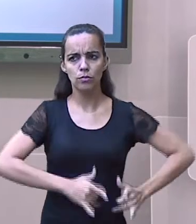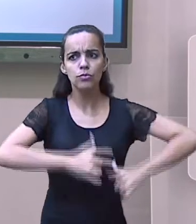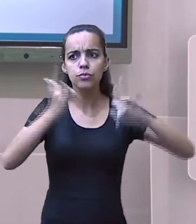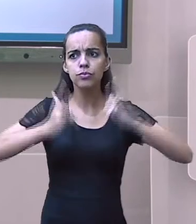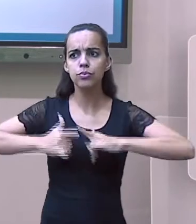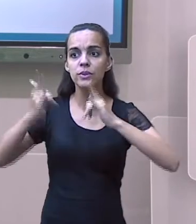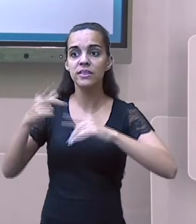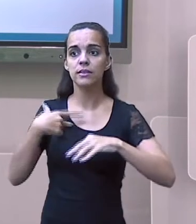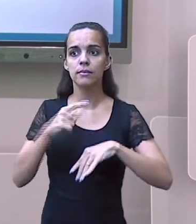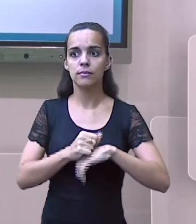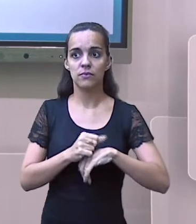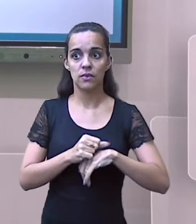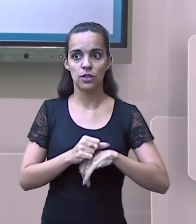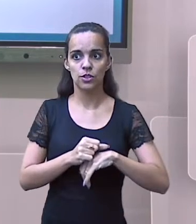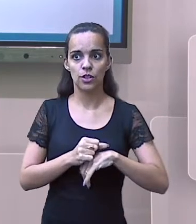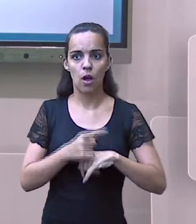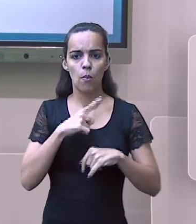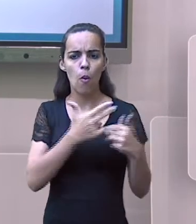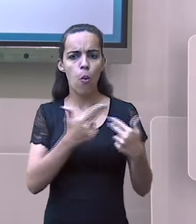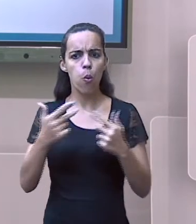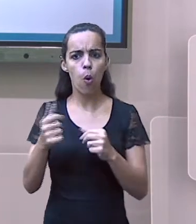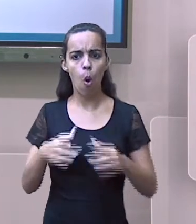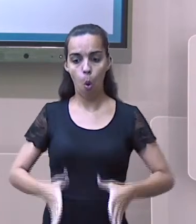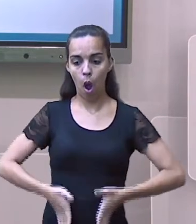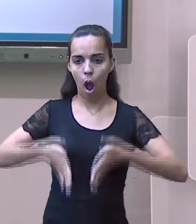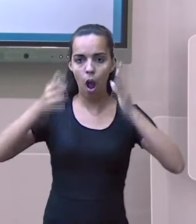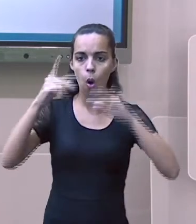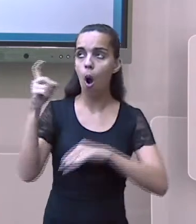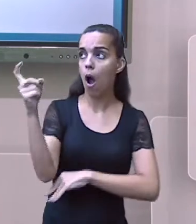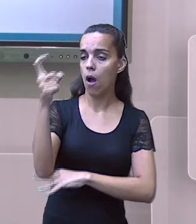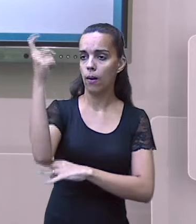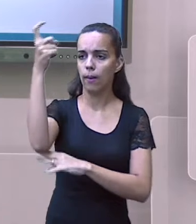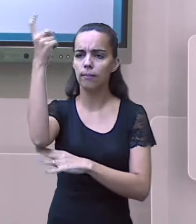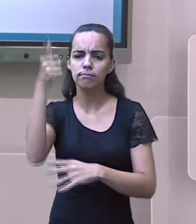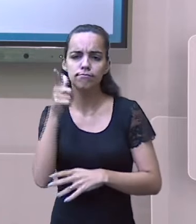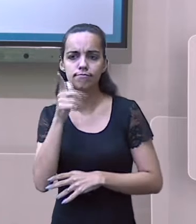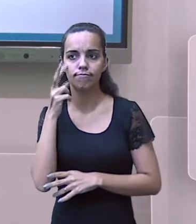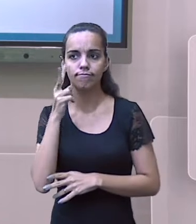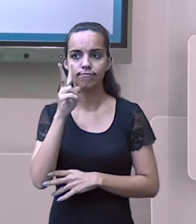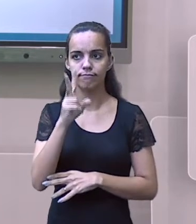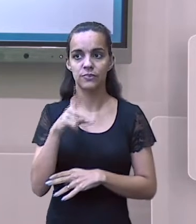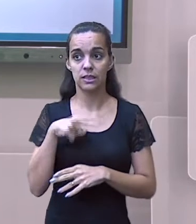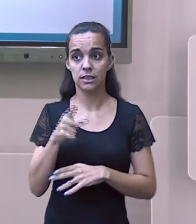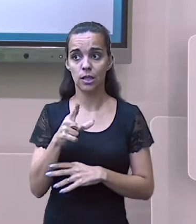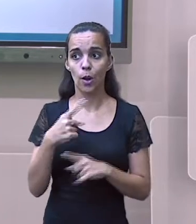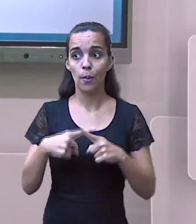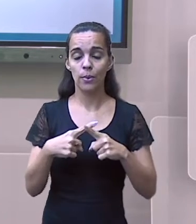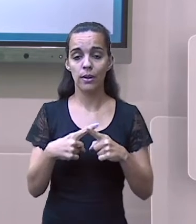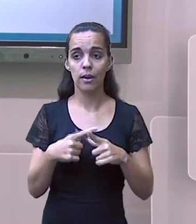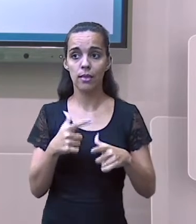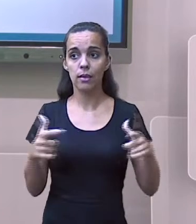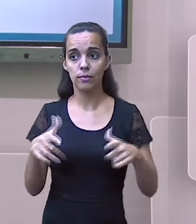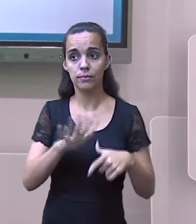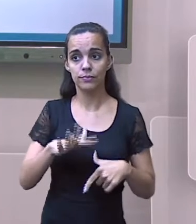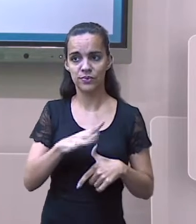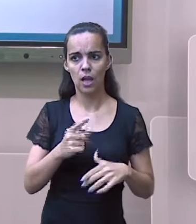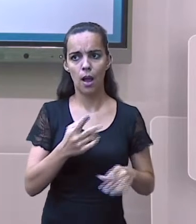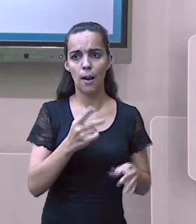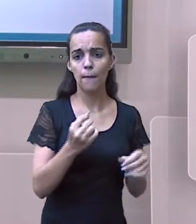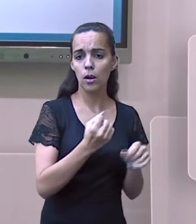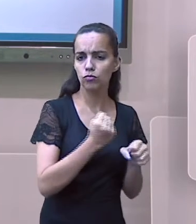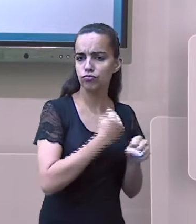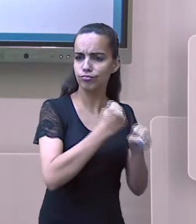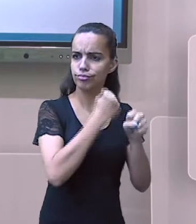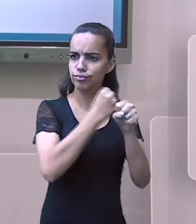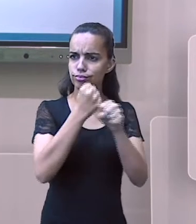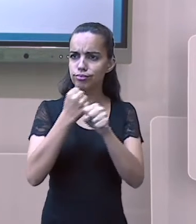casas construídas sempre verticalmente. Por quê? Aqui já não tem espaço mais. Então, nós vivemos hoje em dia,